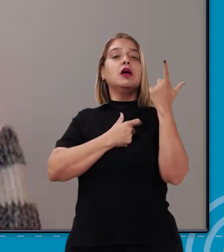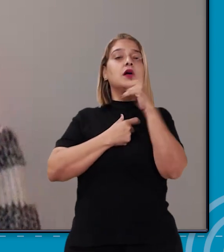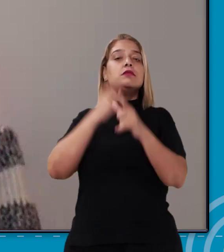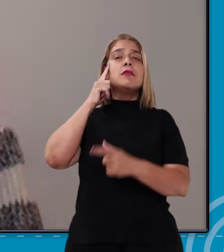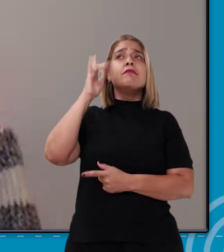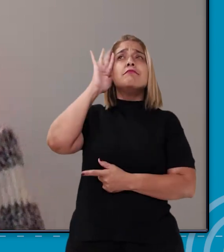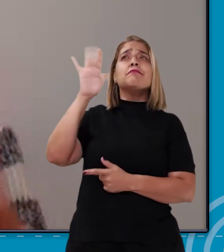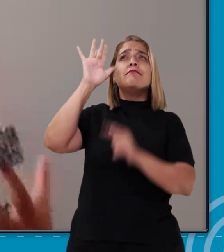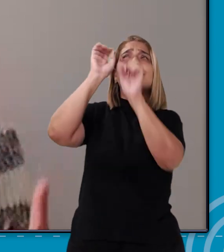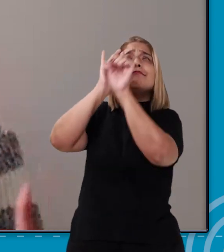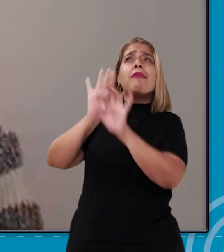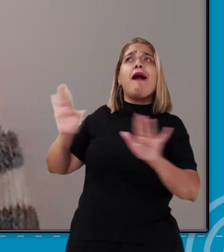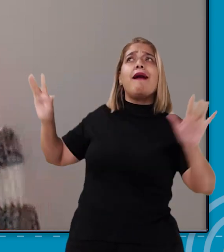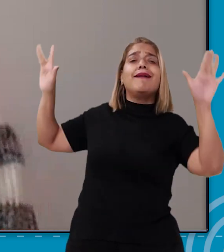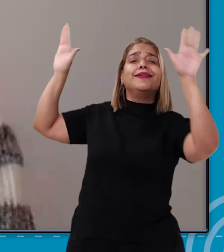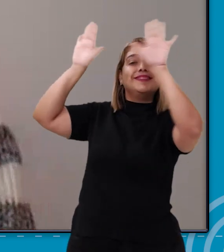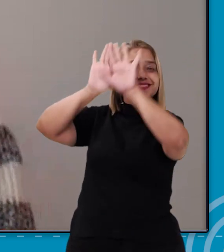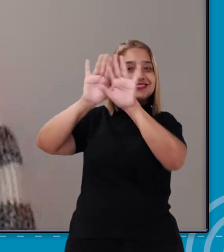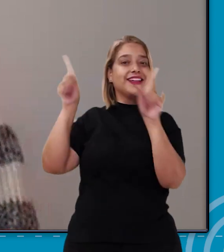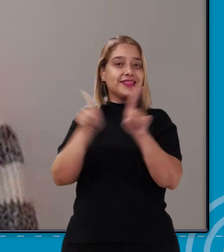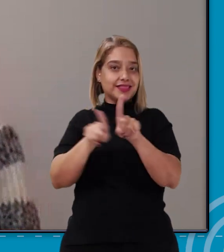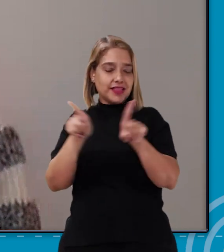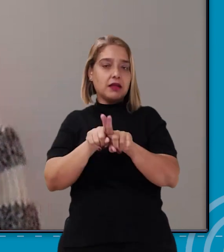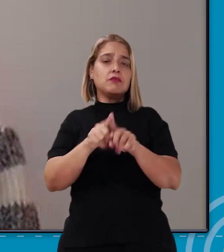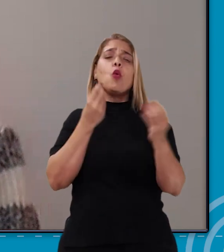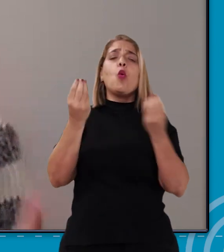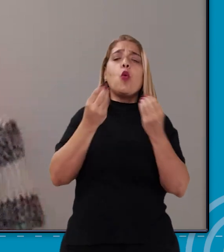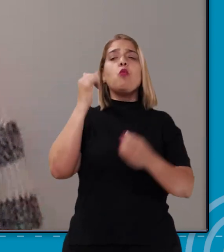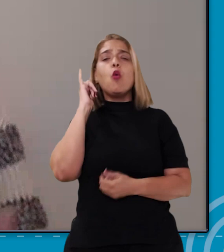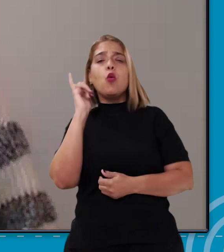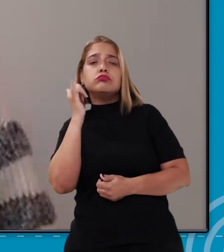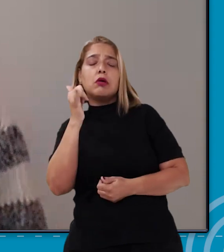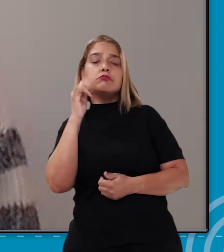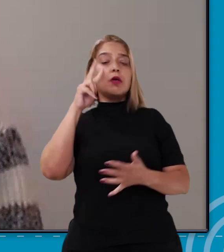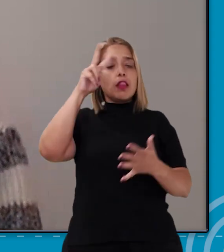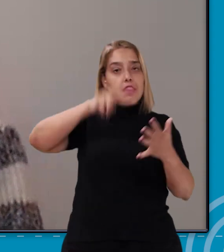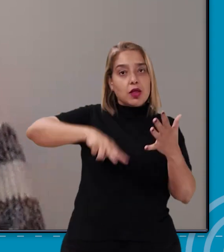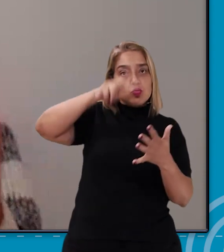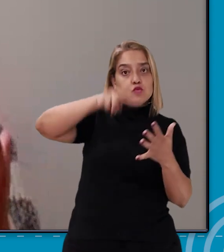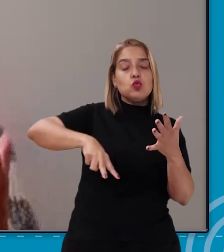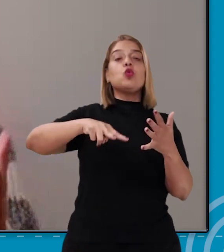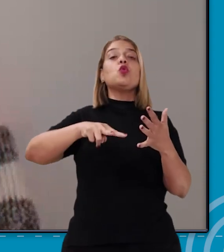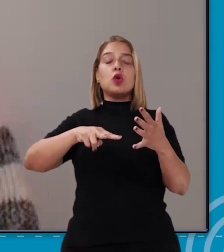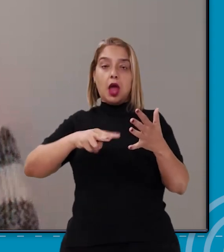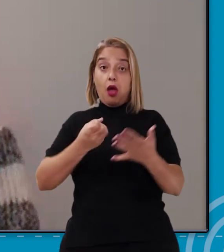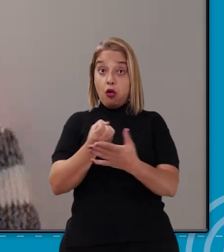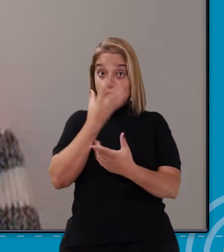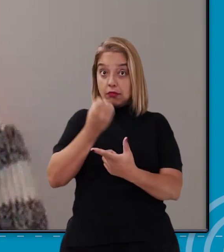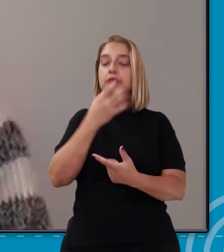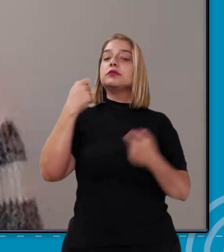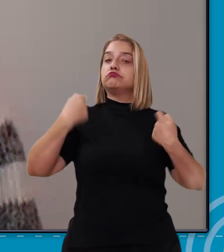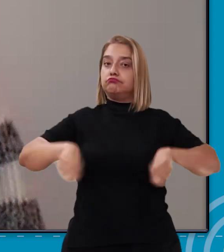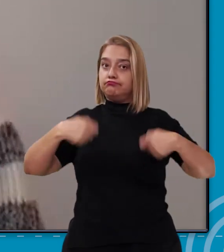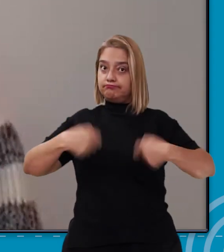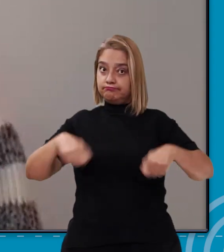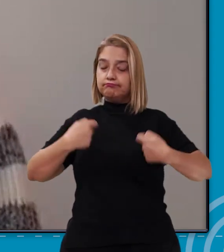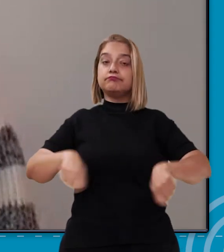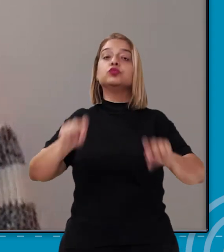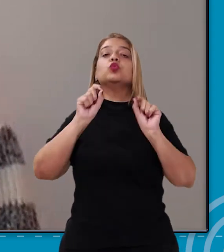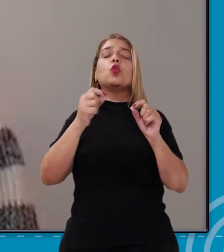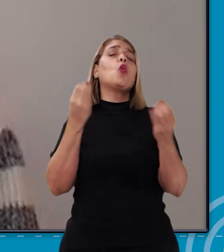imaginação. O papel da contação de histórias, da leitura na alfabetização é inegável. Como que a gente pode aliar o uso